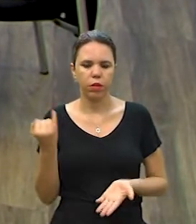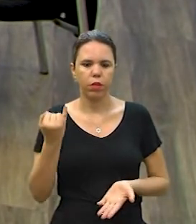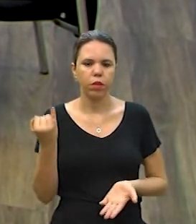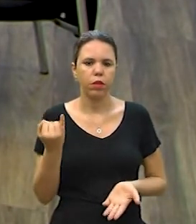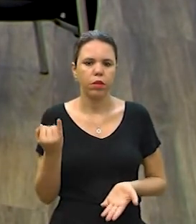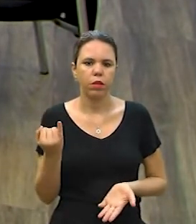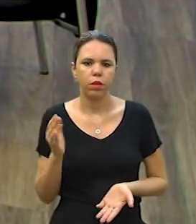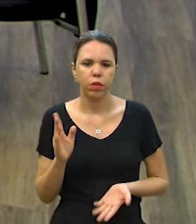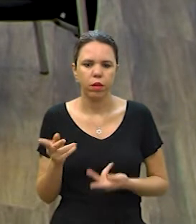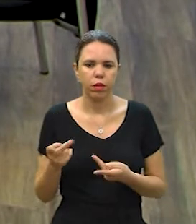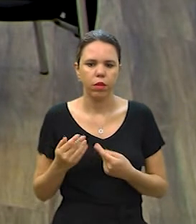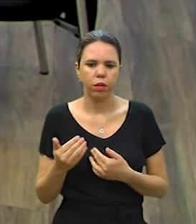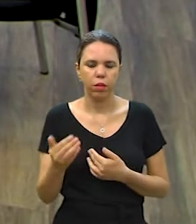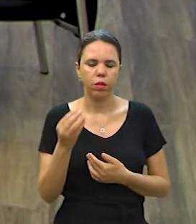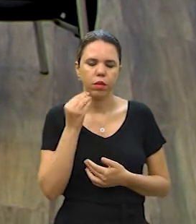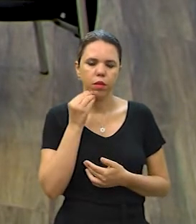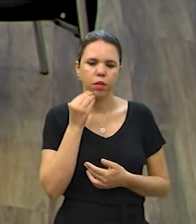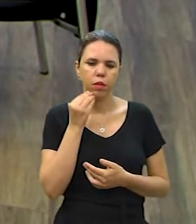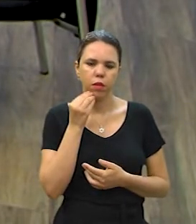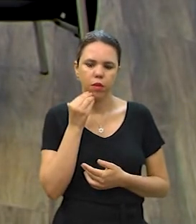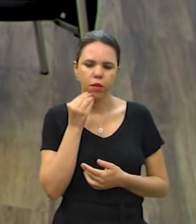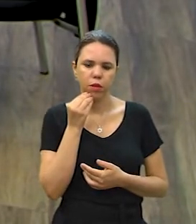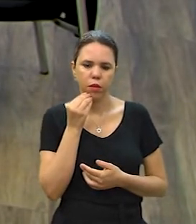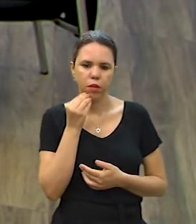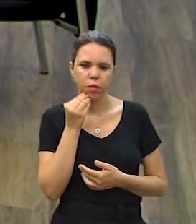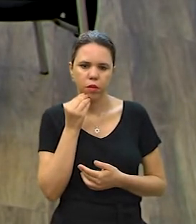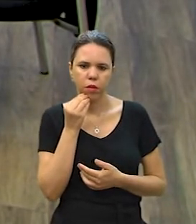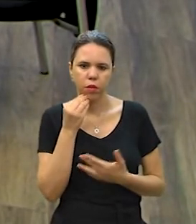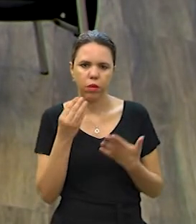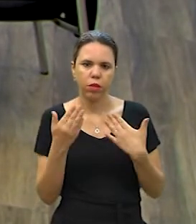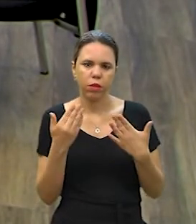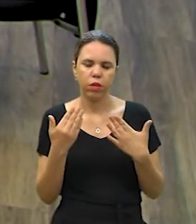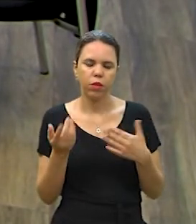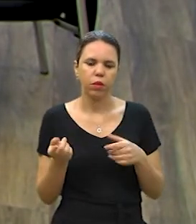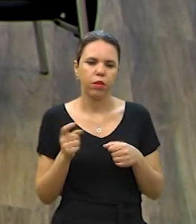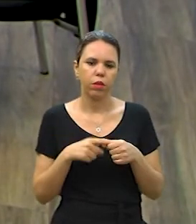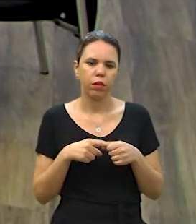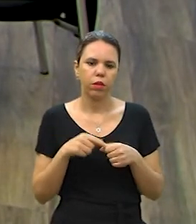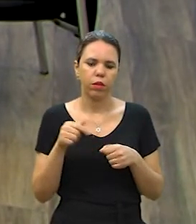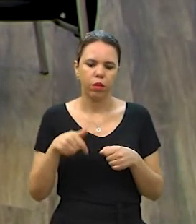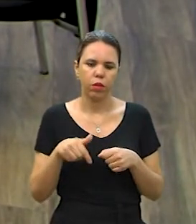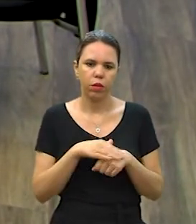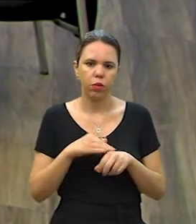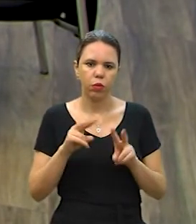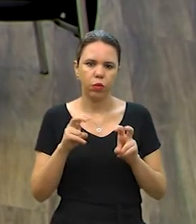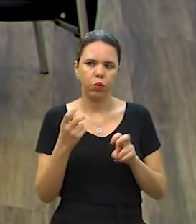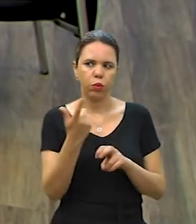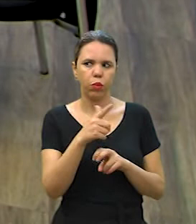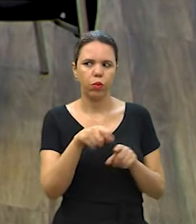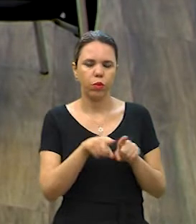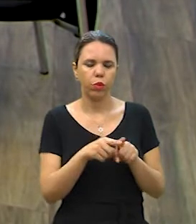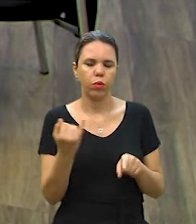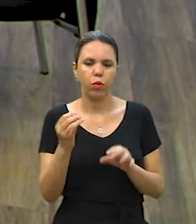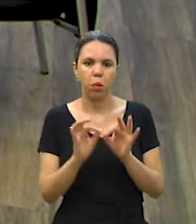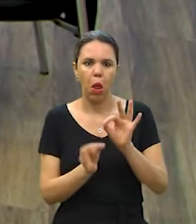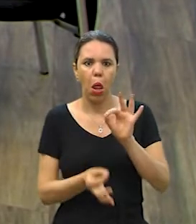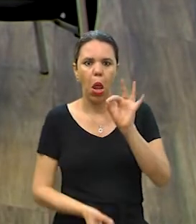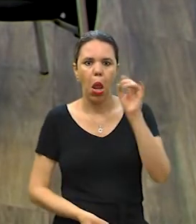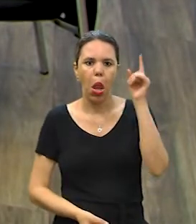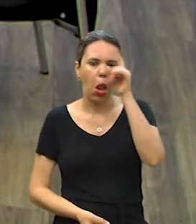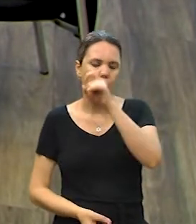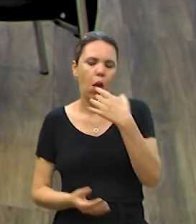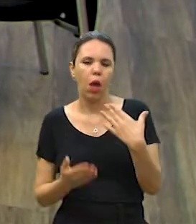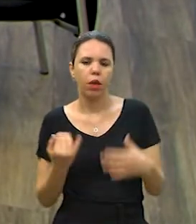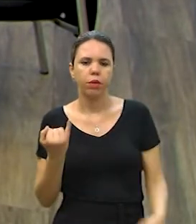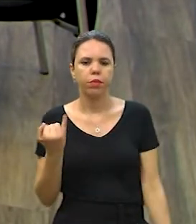Já fica o convite aqui para uma próxima oportunidade para a gente poder voltar a conversar sobre este assunto, que é extenso, é difícil, é um debate